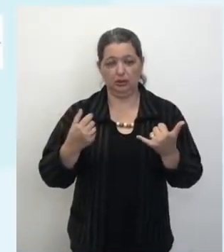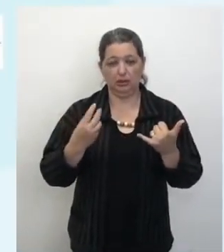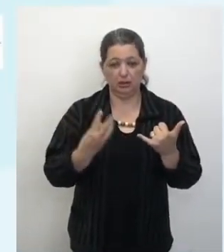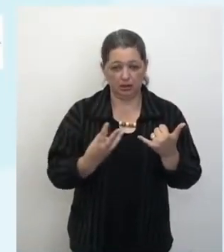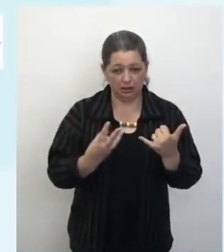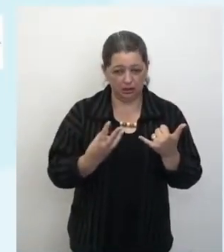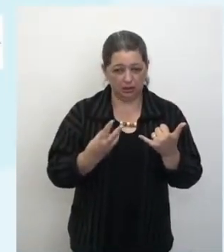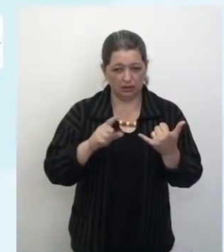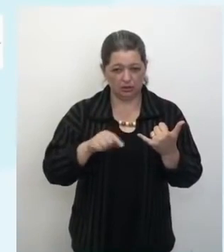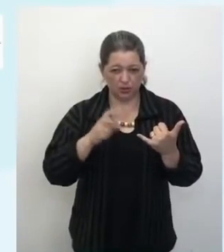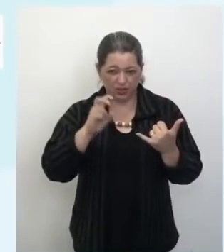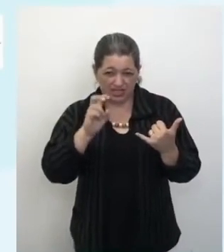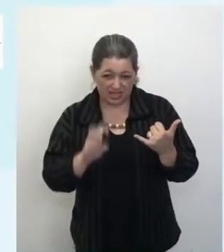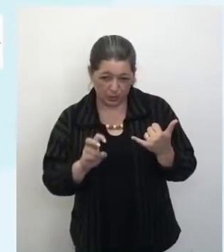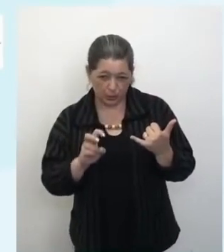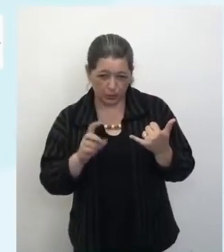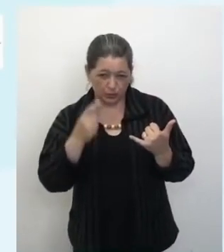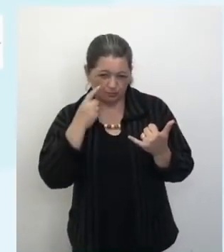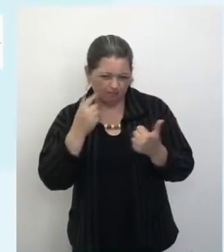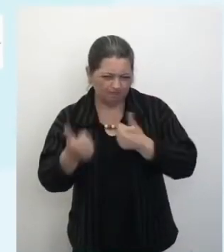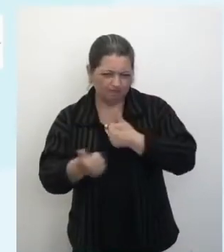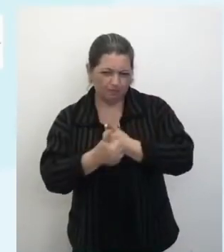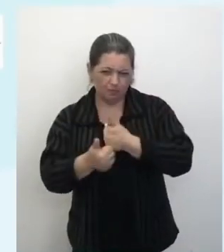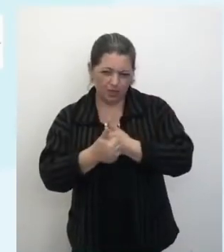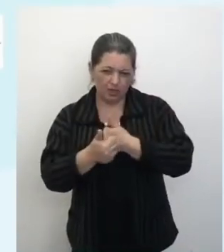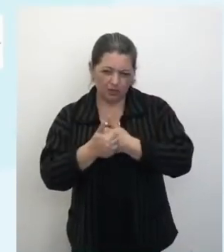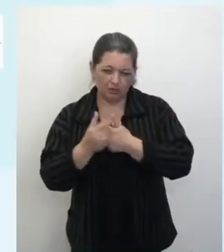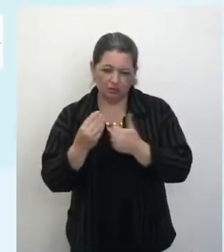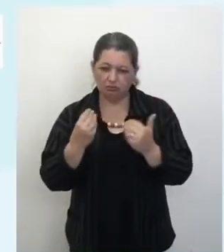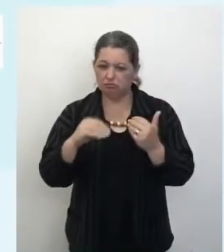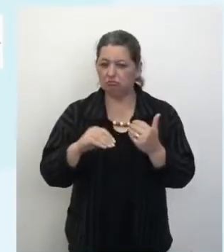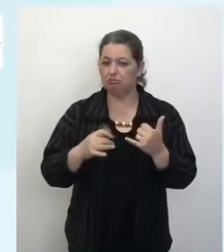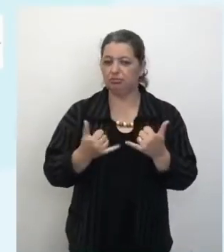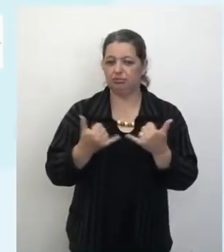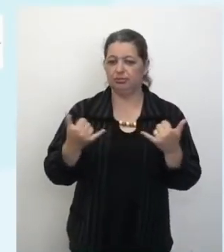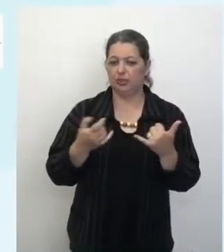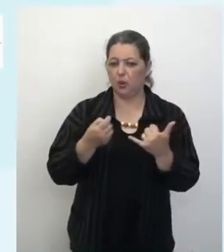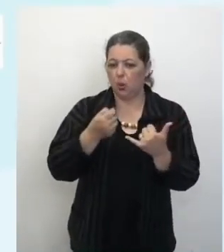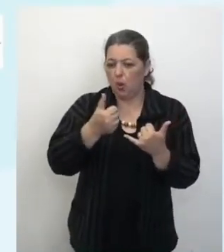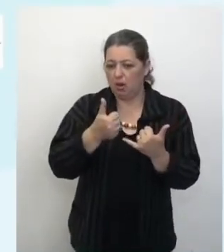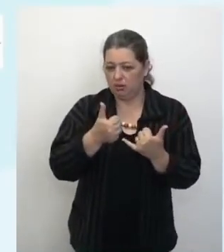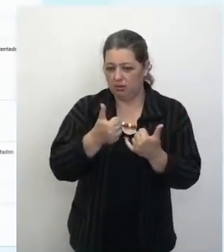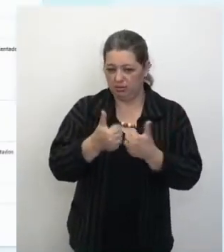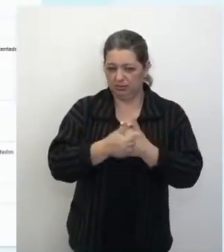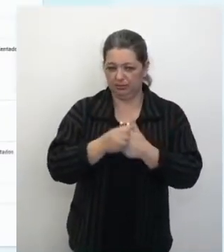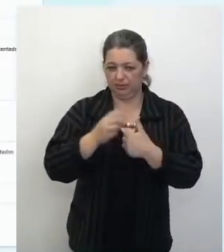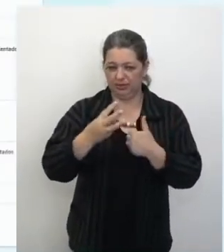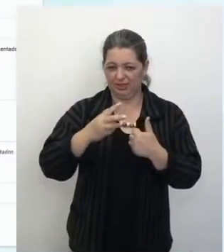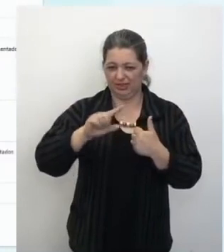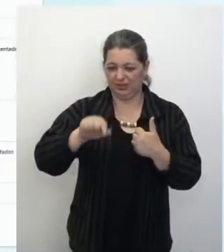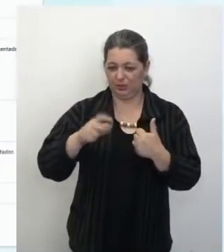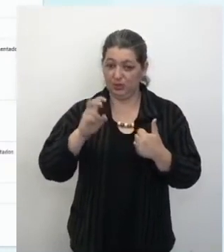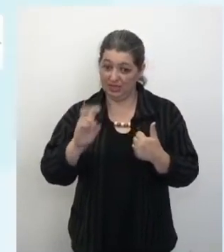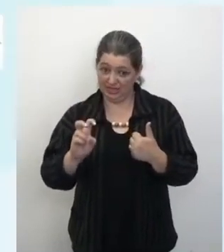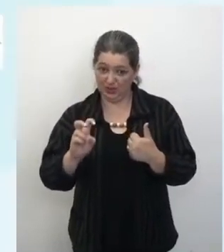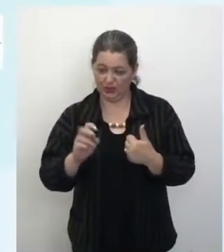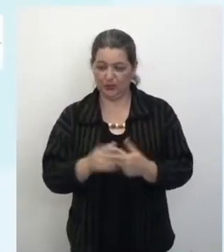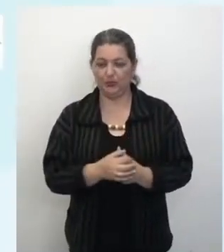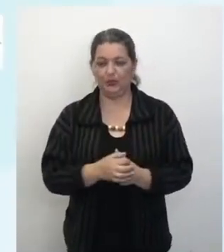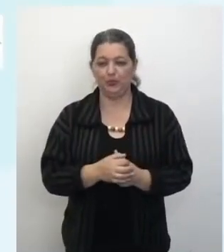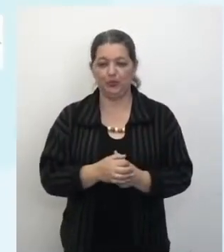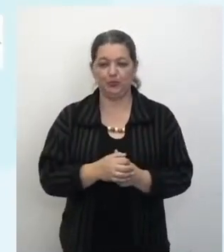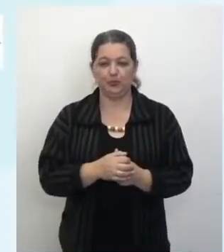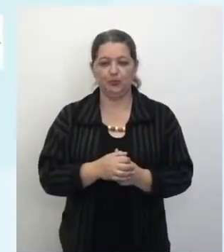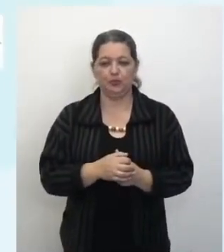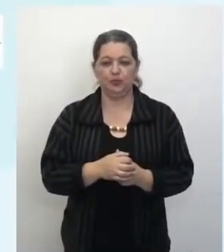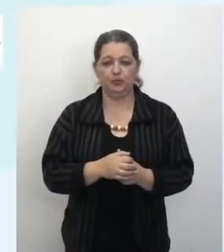ele é um pouquinho depois do 3,5, mas eu vou pôr ali, bem quase em cima do 3,5. Ele ali vai ser o meu... Opa! Telinha,